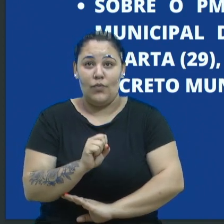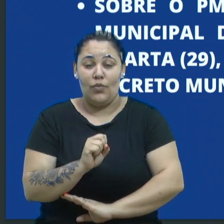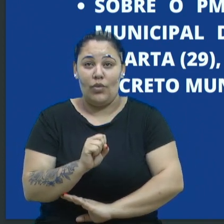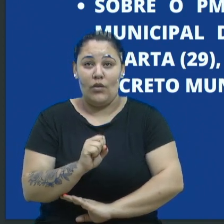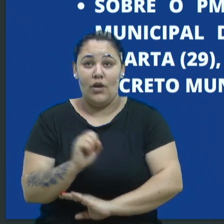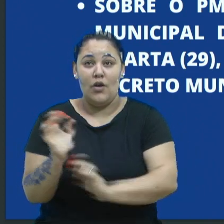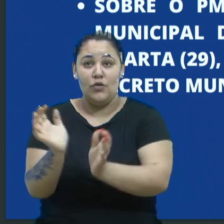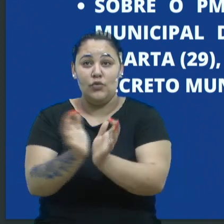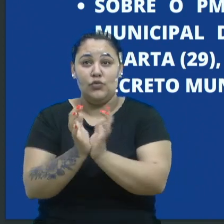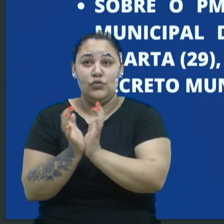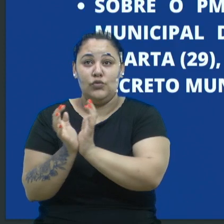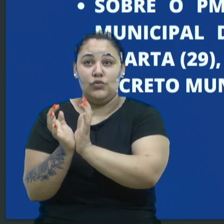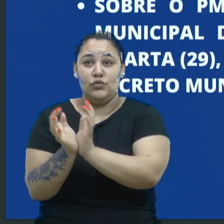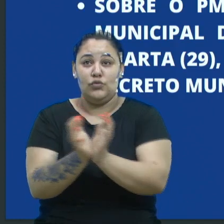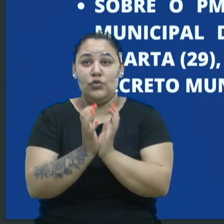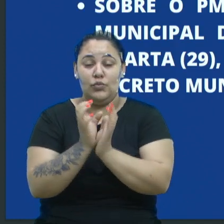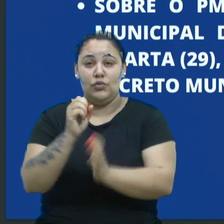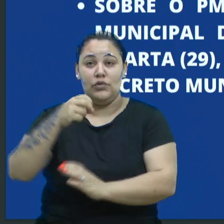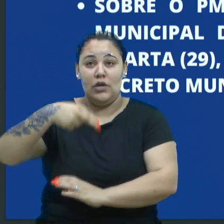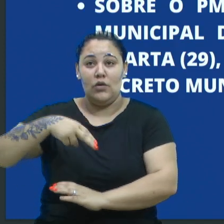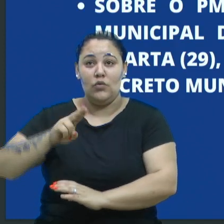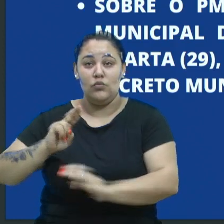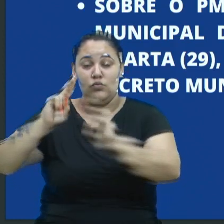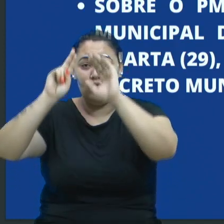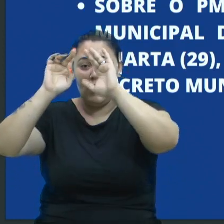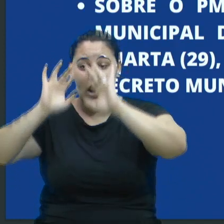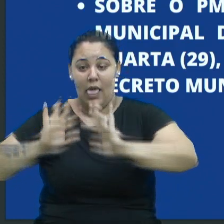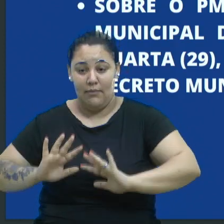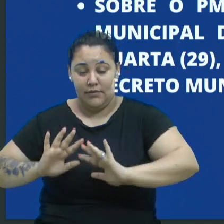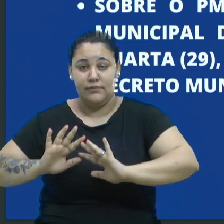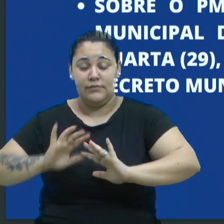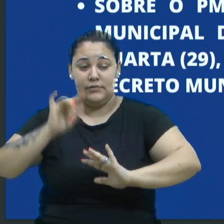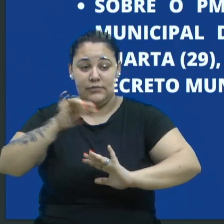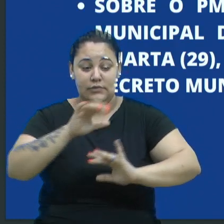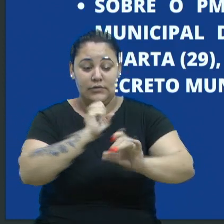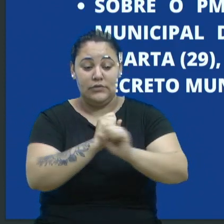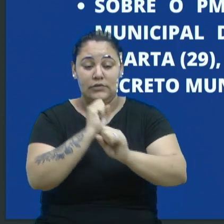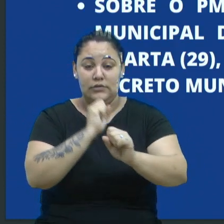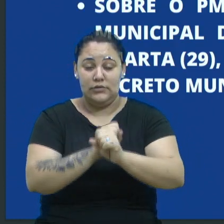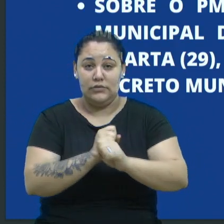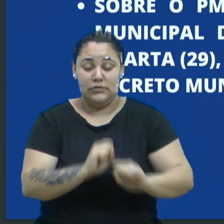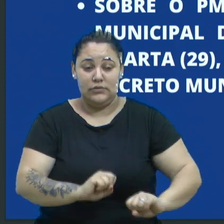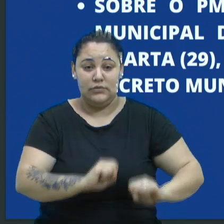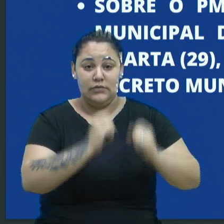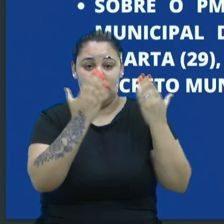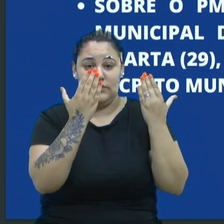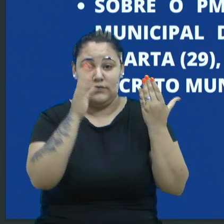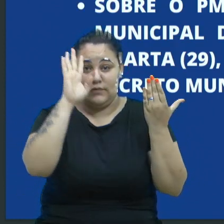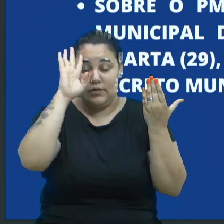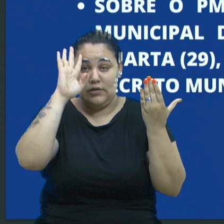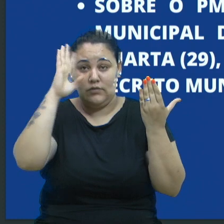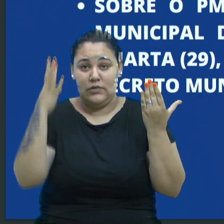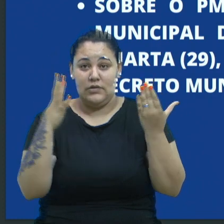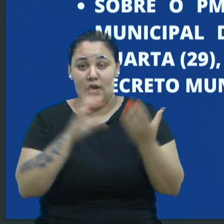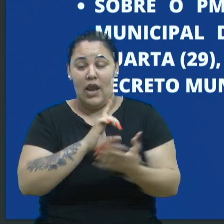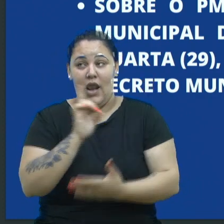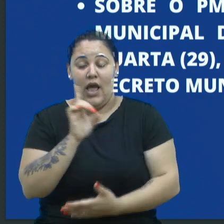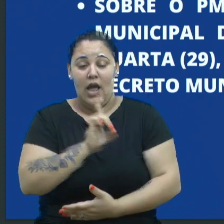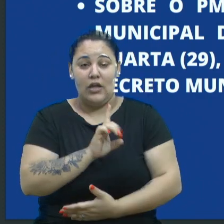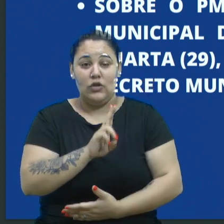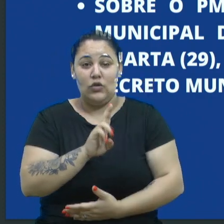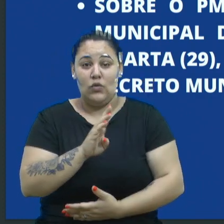Organização das Nações Unidas, a ONU. Neste ano, o evento, então, acontecerá em Dubai, e o